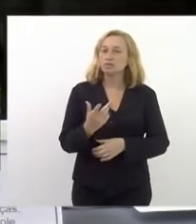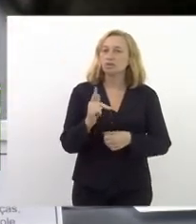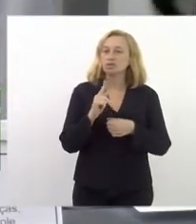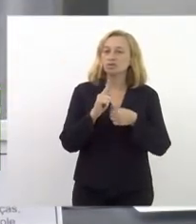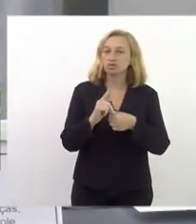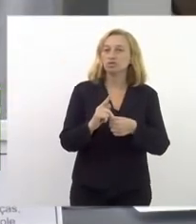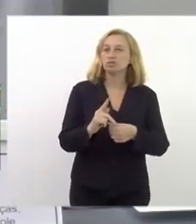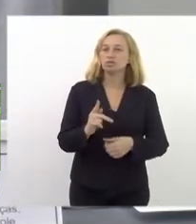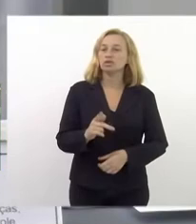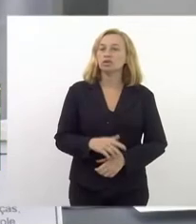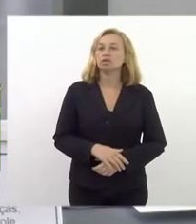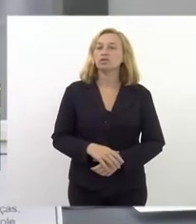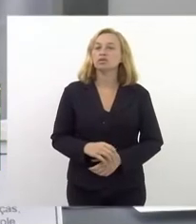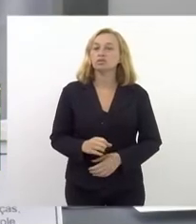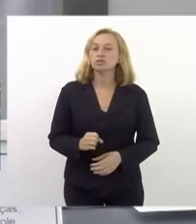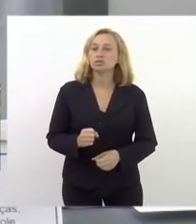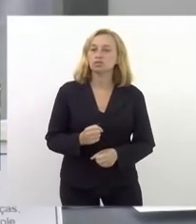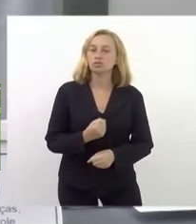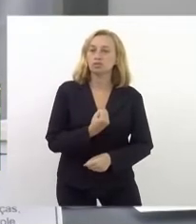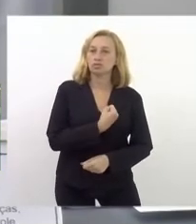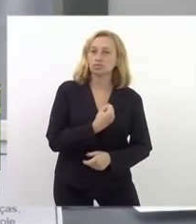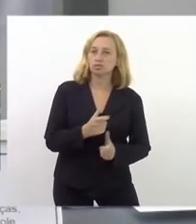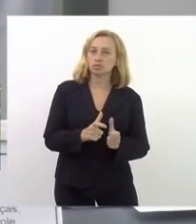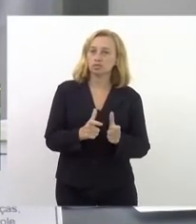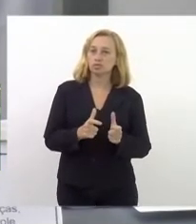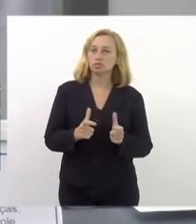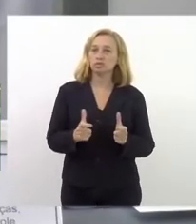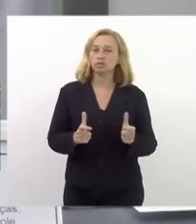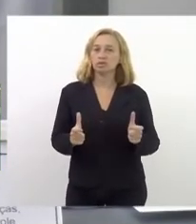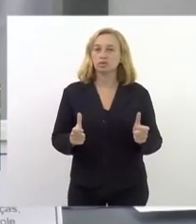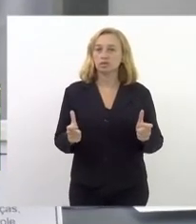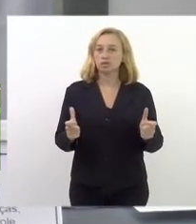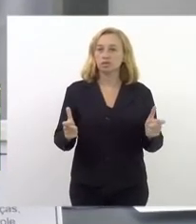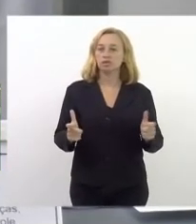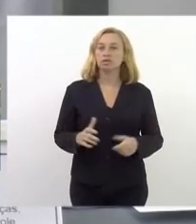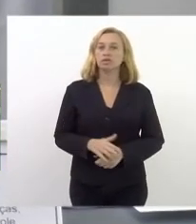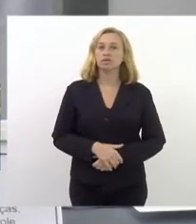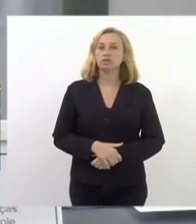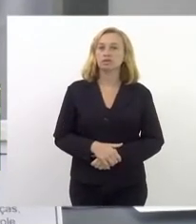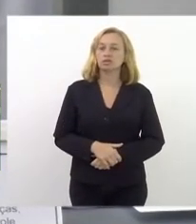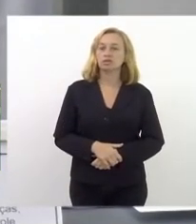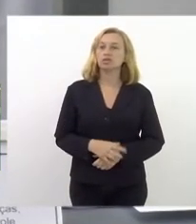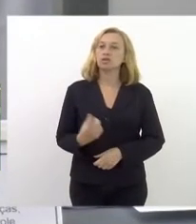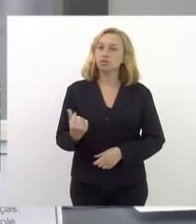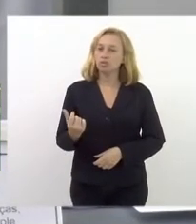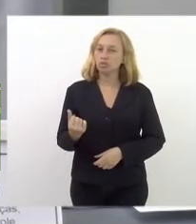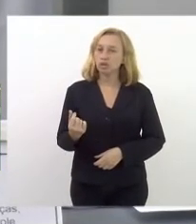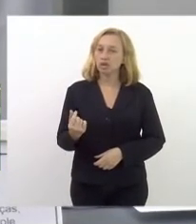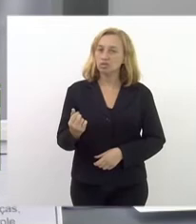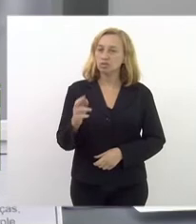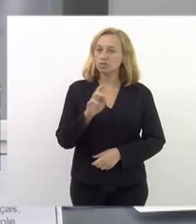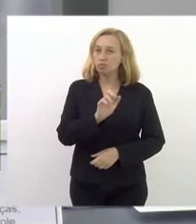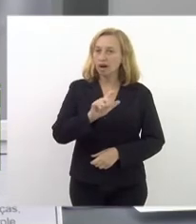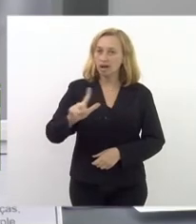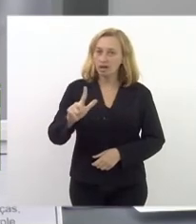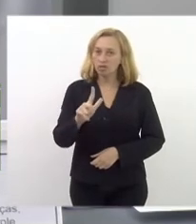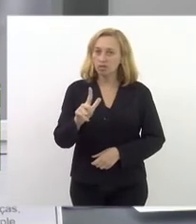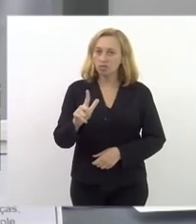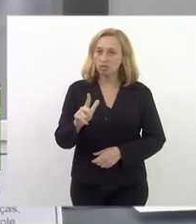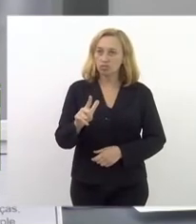Petrobras aumentou via pré-sal, que o preço do barril